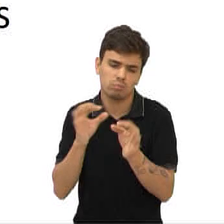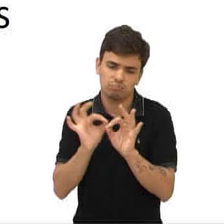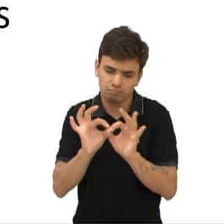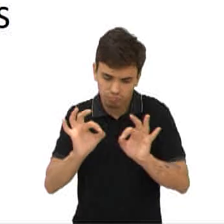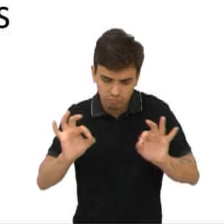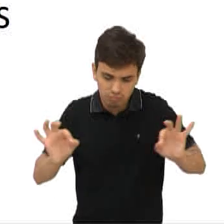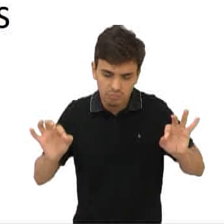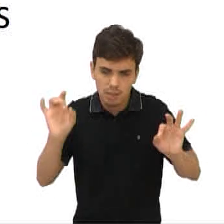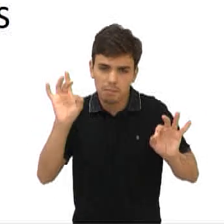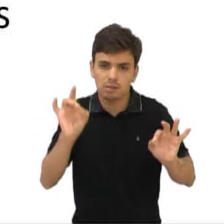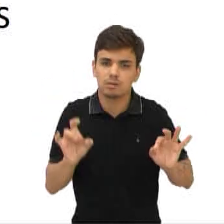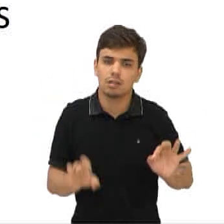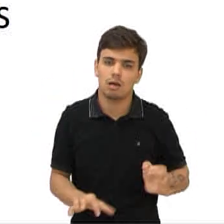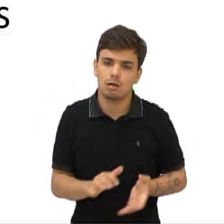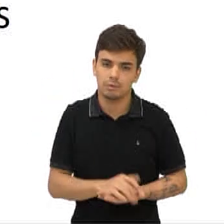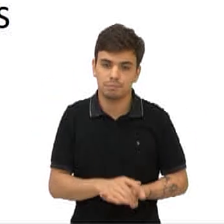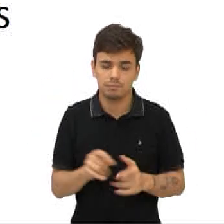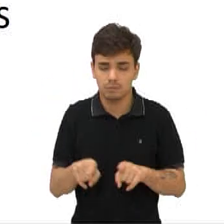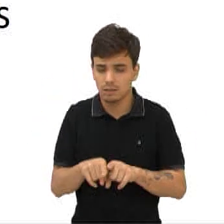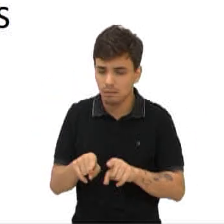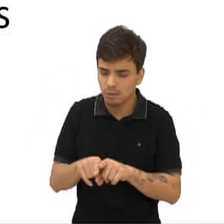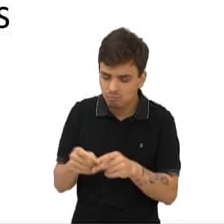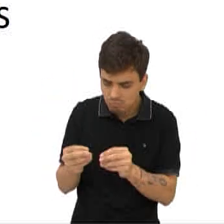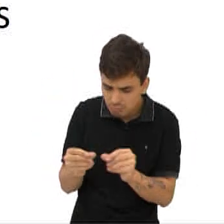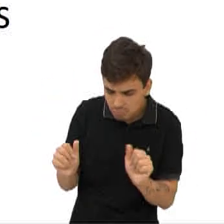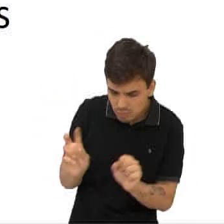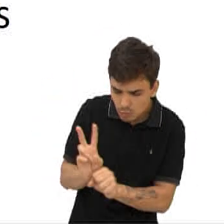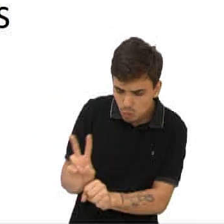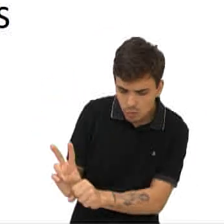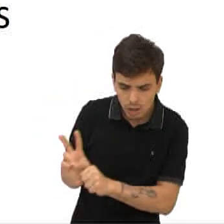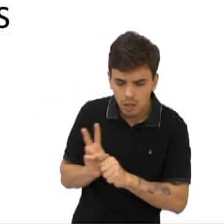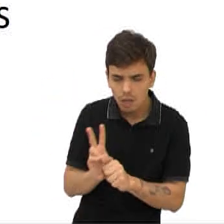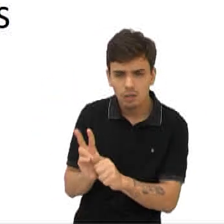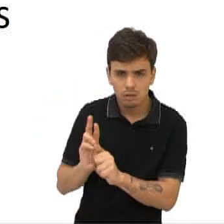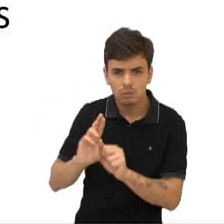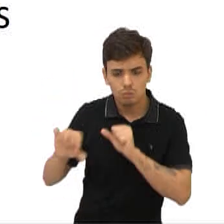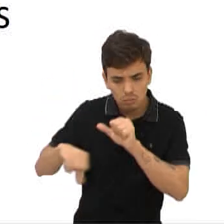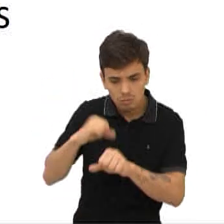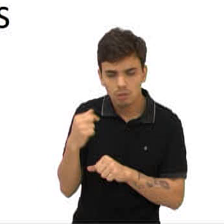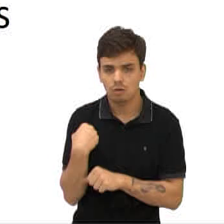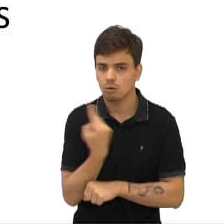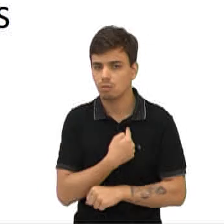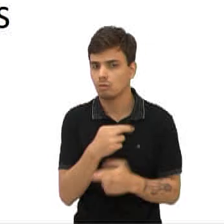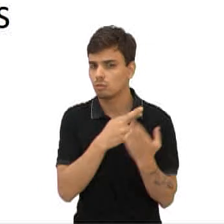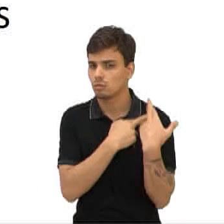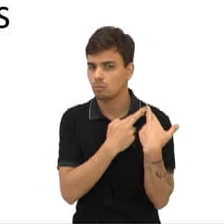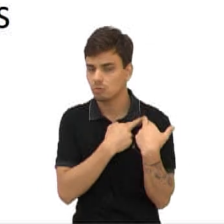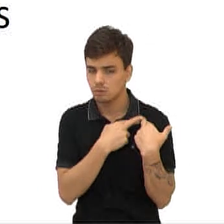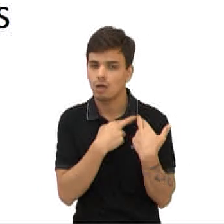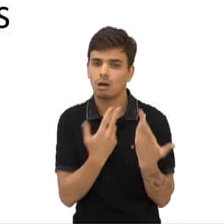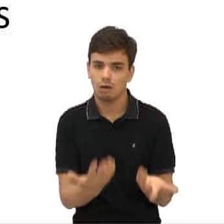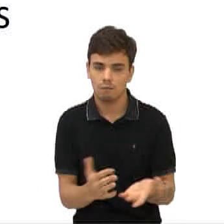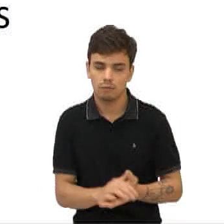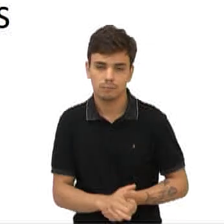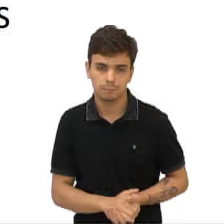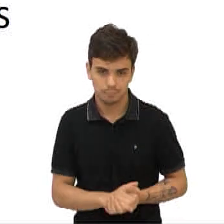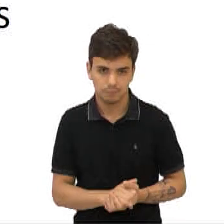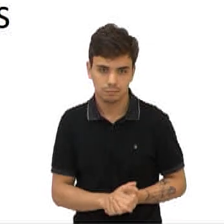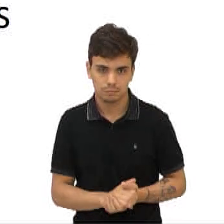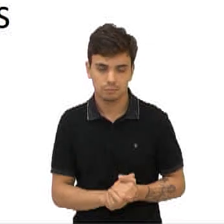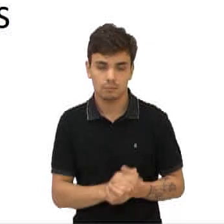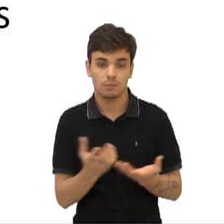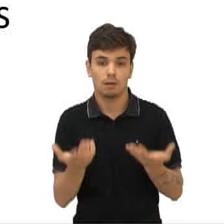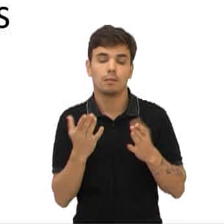delicadeza especial, uma fragilidade que nos torna responsáveis absolutos pelo seu bem-estar. Ao